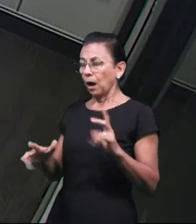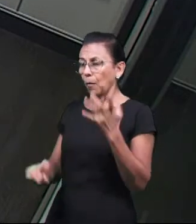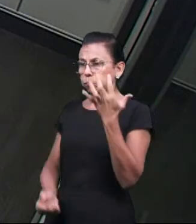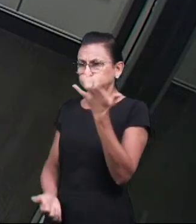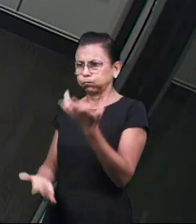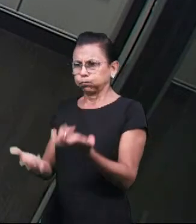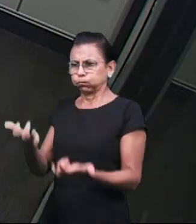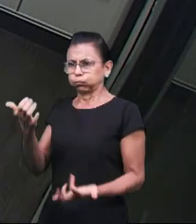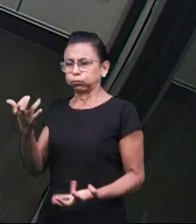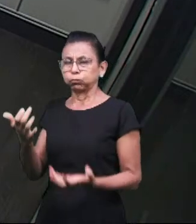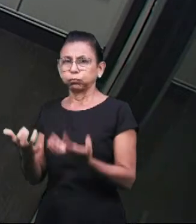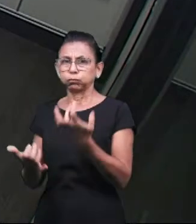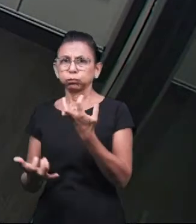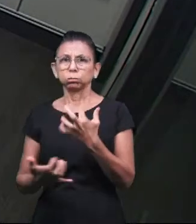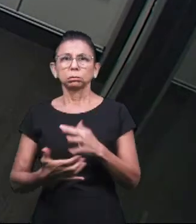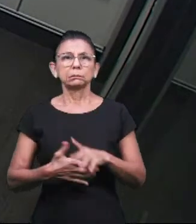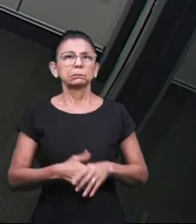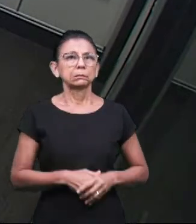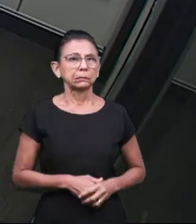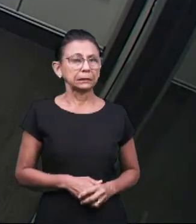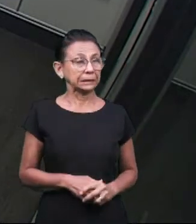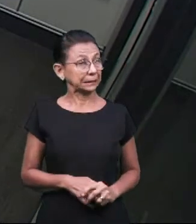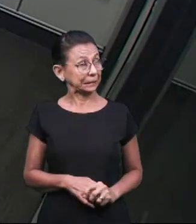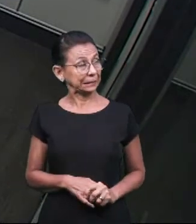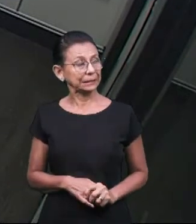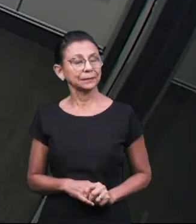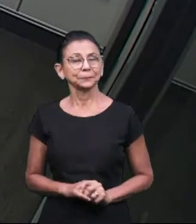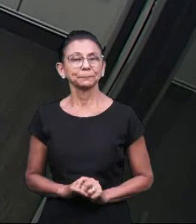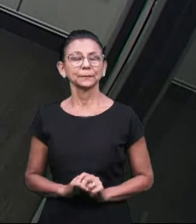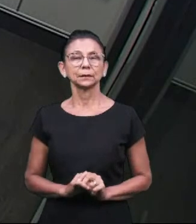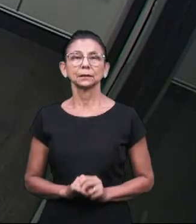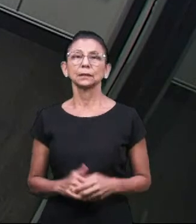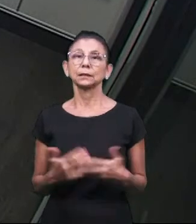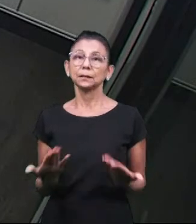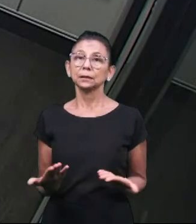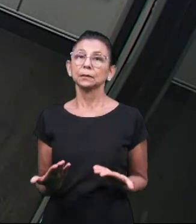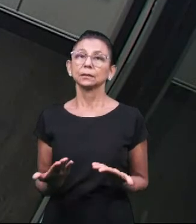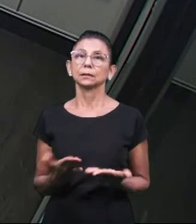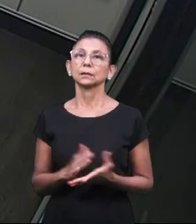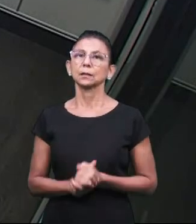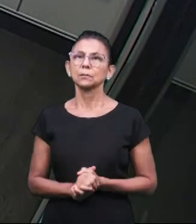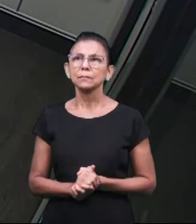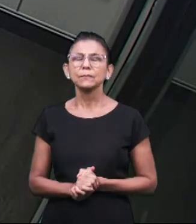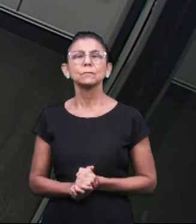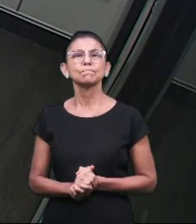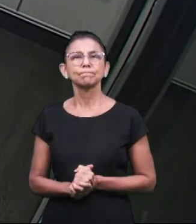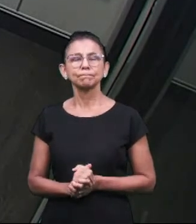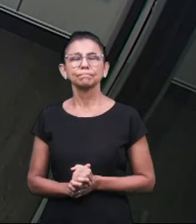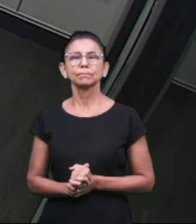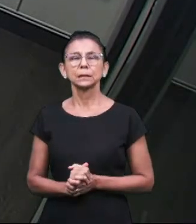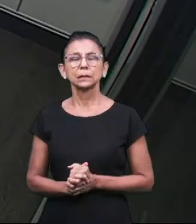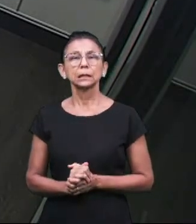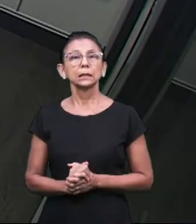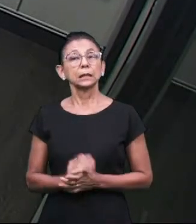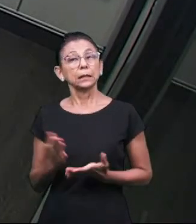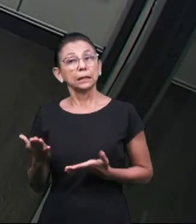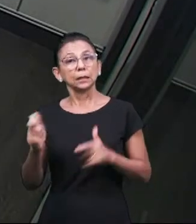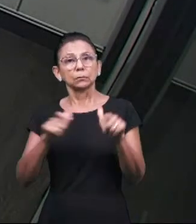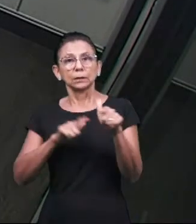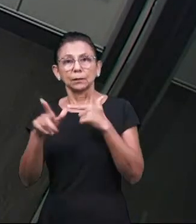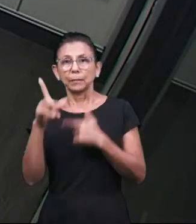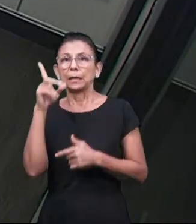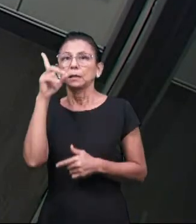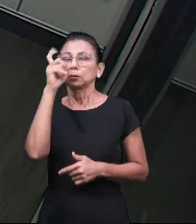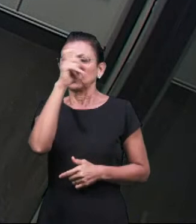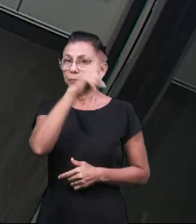nível. Quer dizer, primeiro que era um trabalho desafiador, que era um trabalho de evangelização. A evangelização é um trabalho que você tem que ter cuidado. Isso. Então você vê